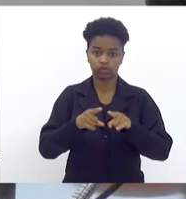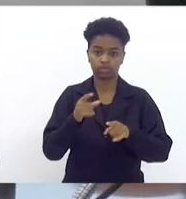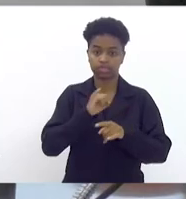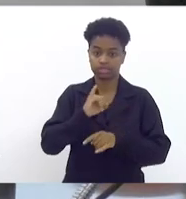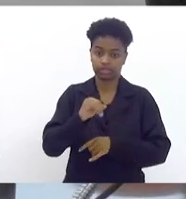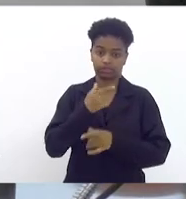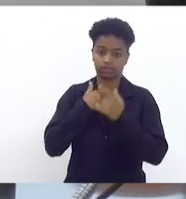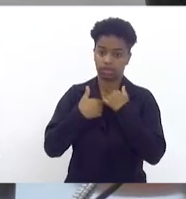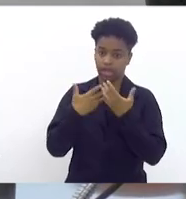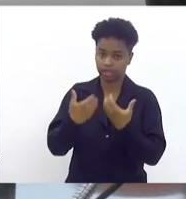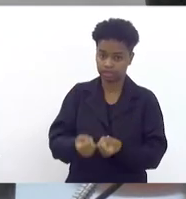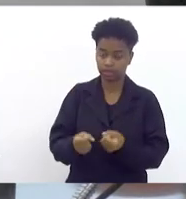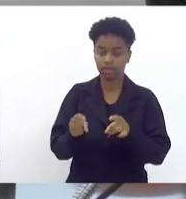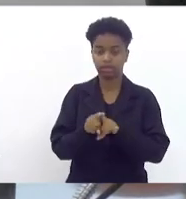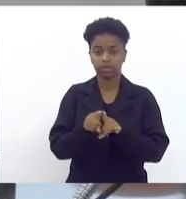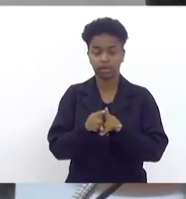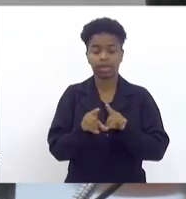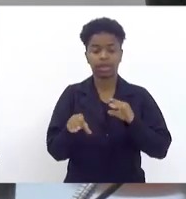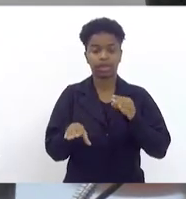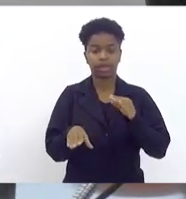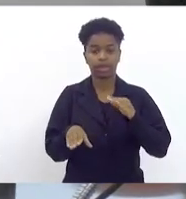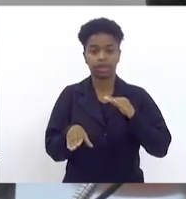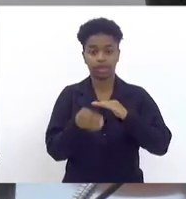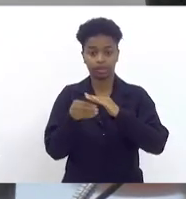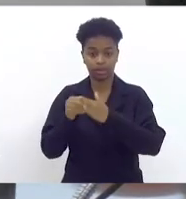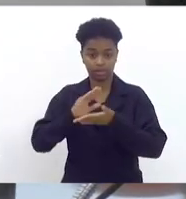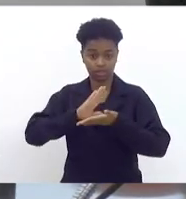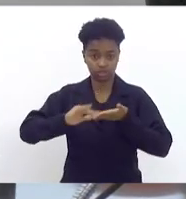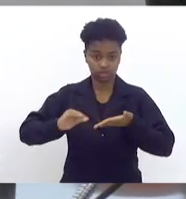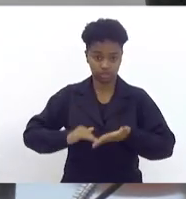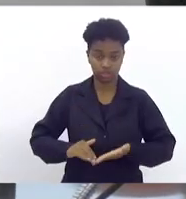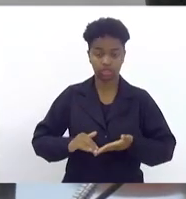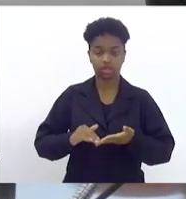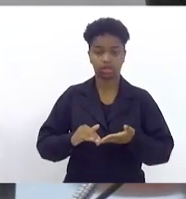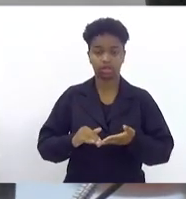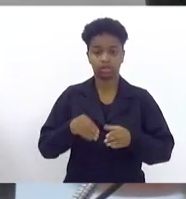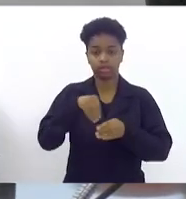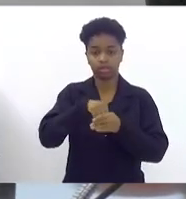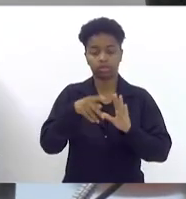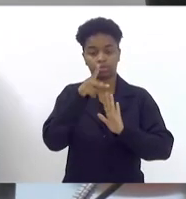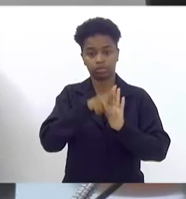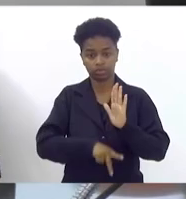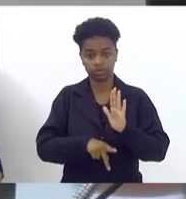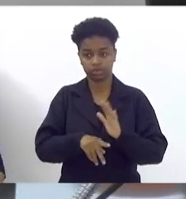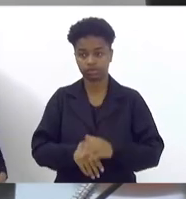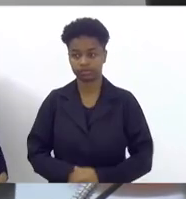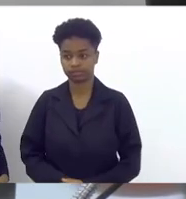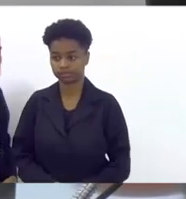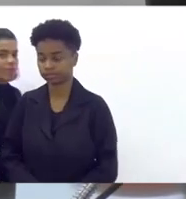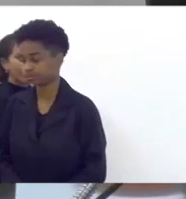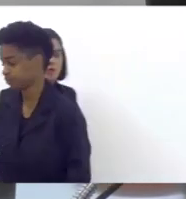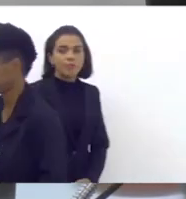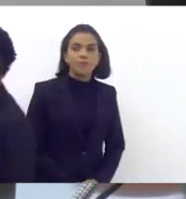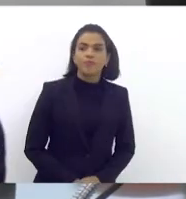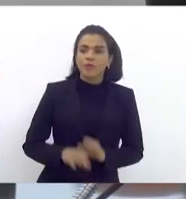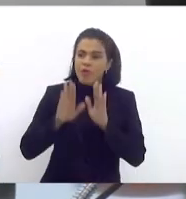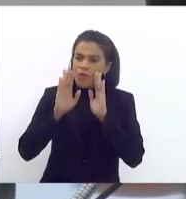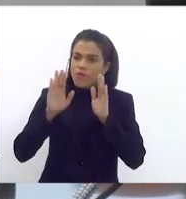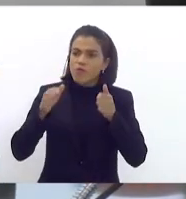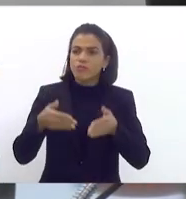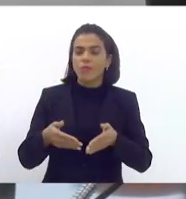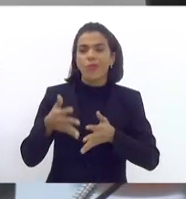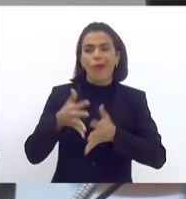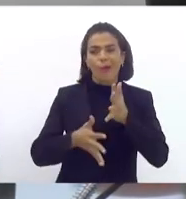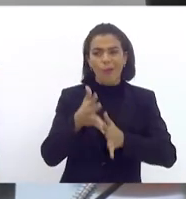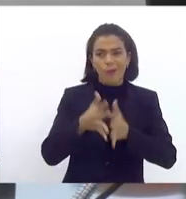receber. Além disso, a emenda retira do âmbito de incidência do projeto os estabelecimentos industriais em função da